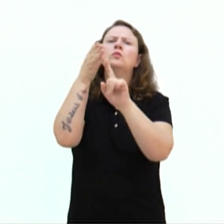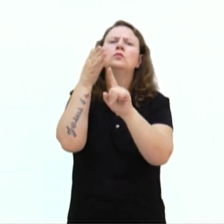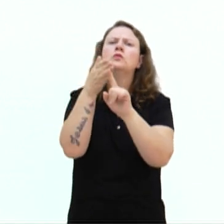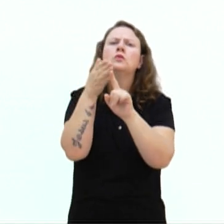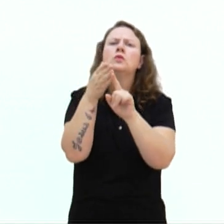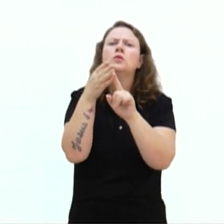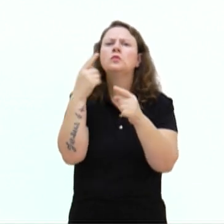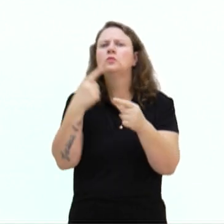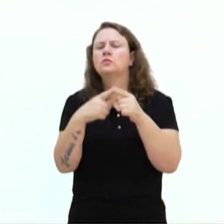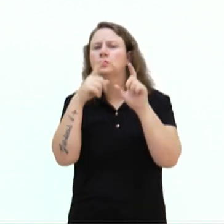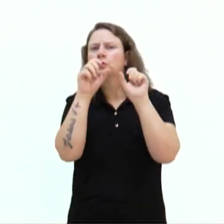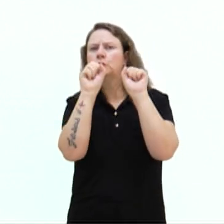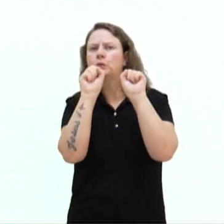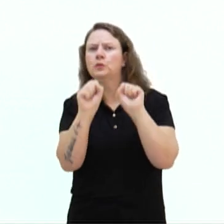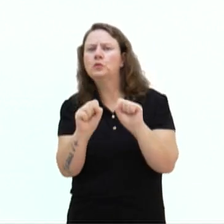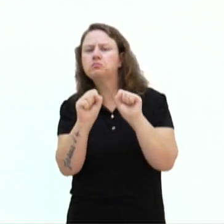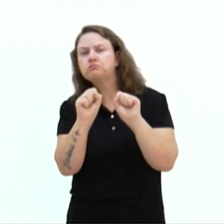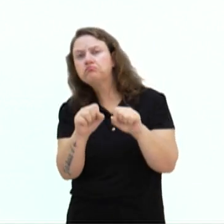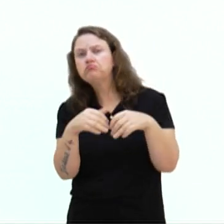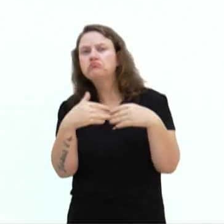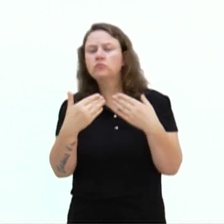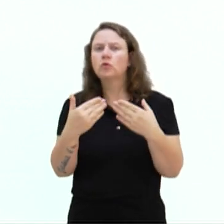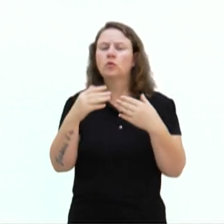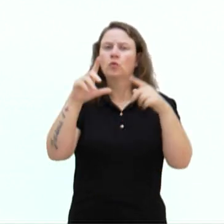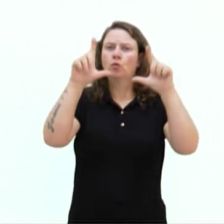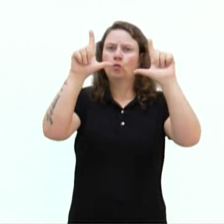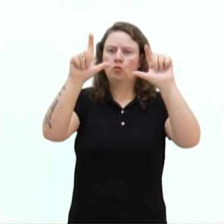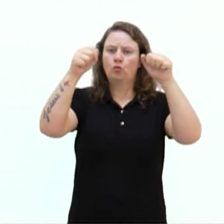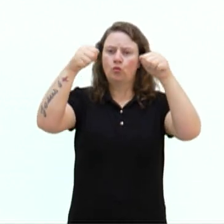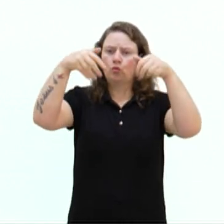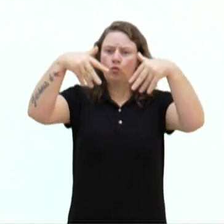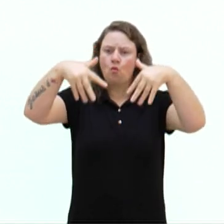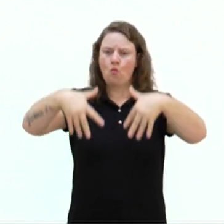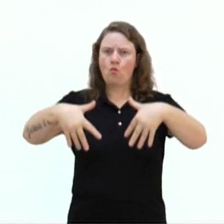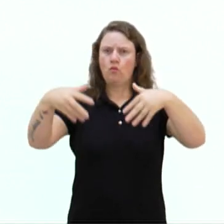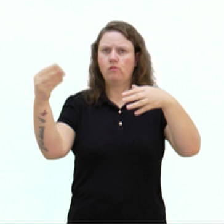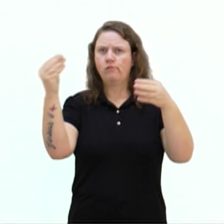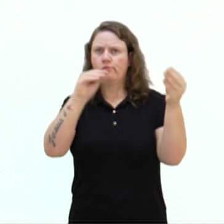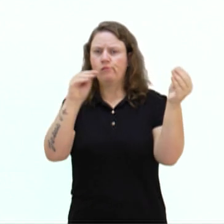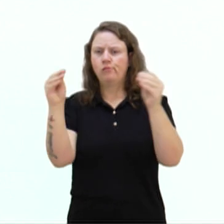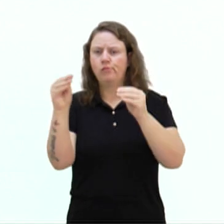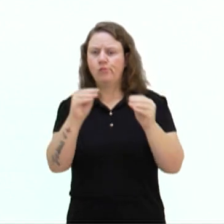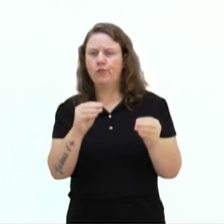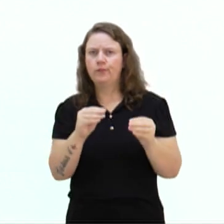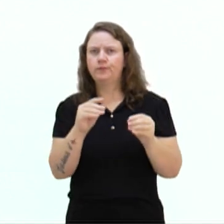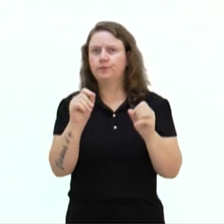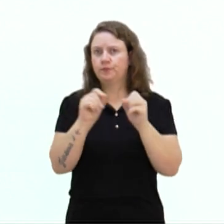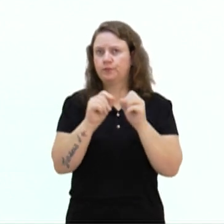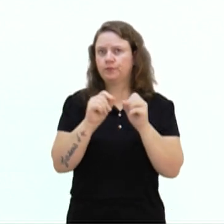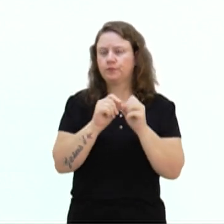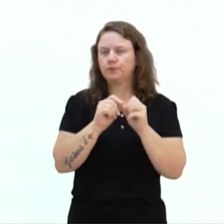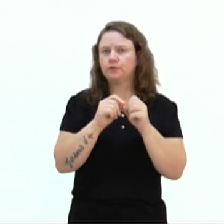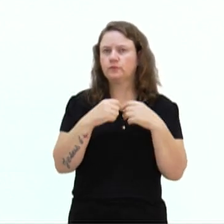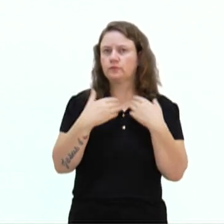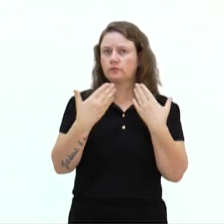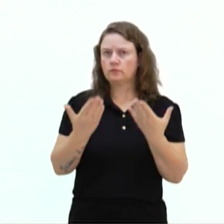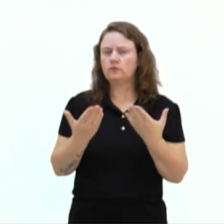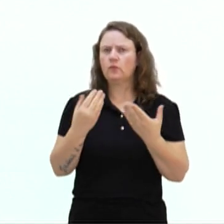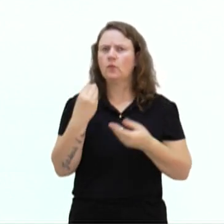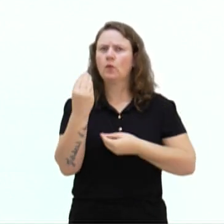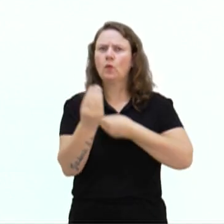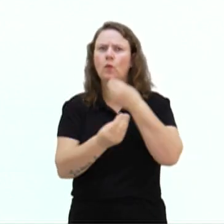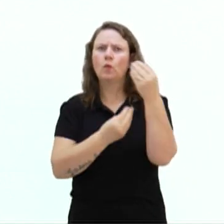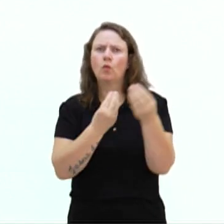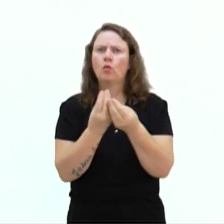que possivelmente esse mapa conceitual foi feito? Quais, então, a estrutura dele? Como ele